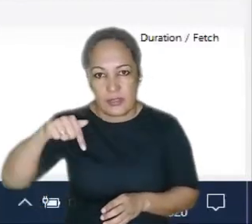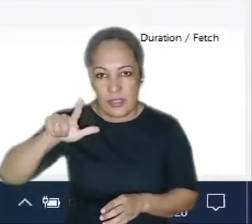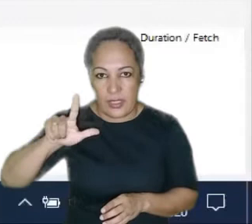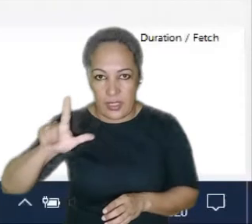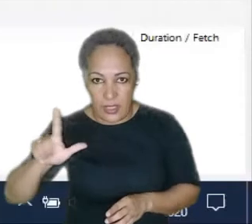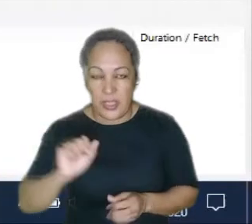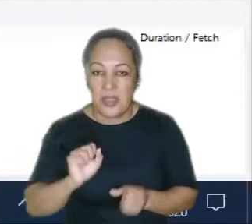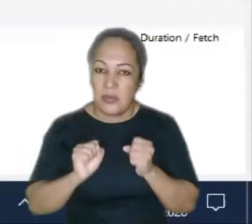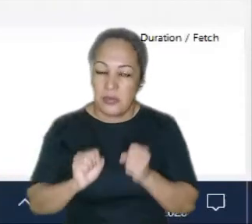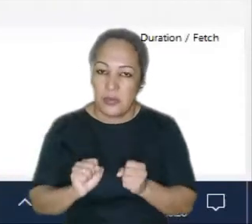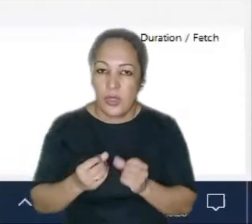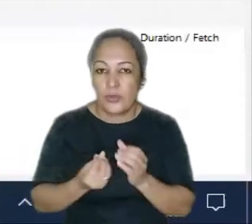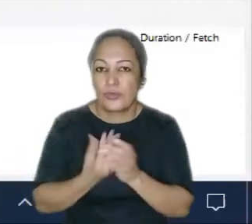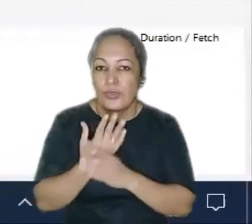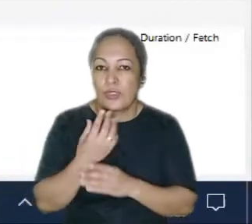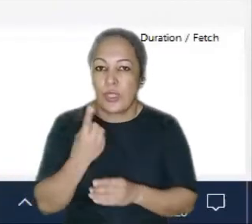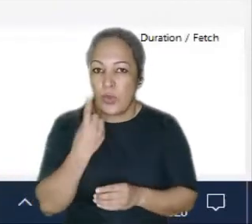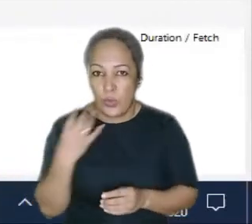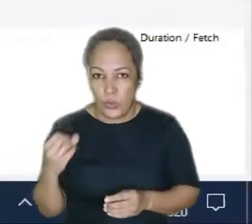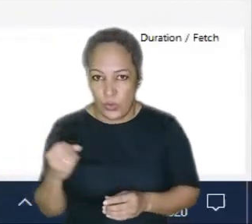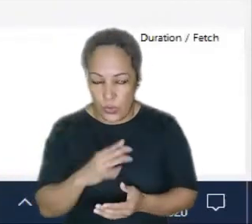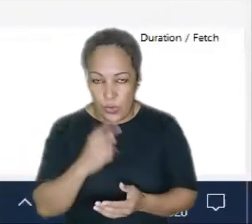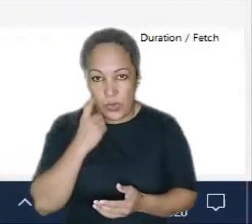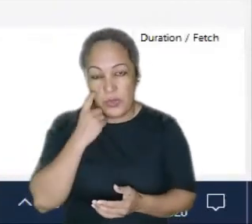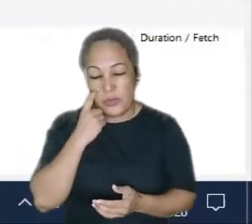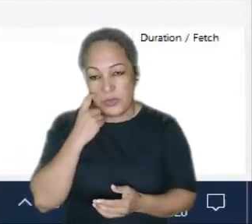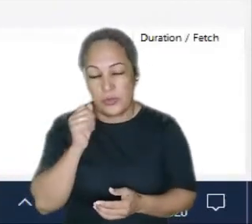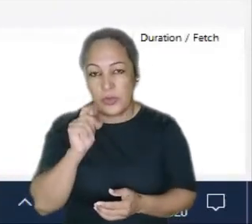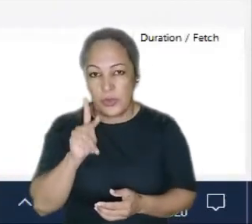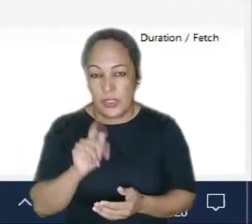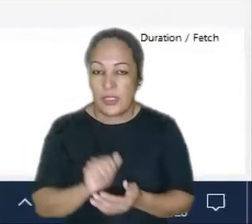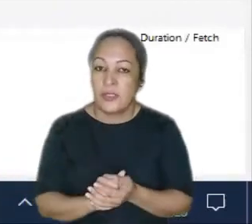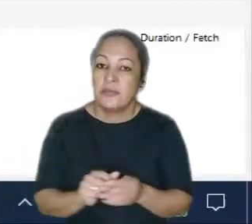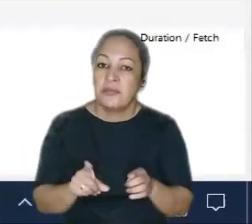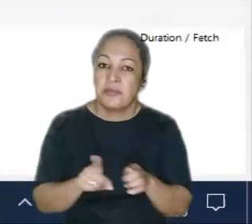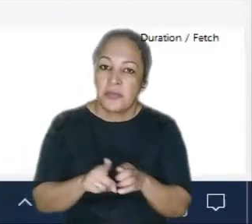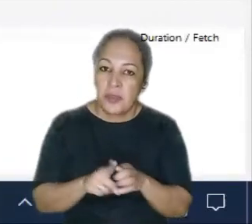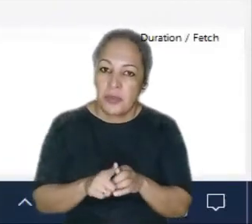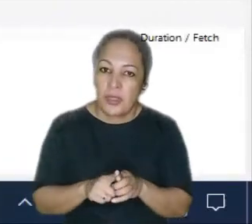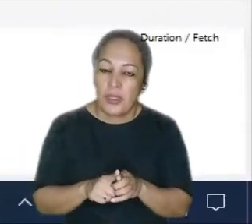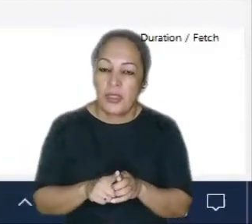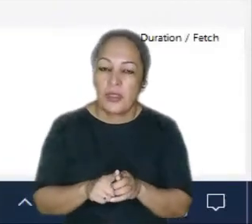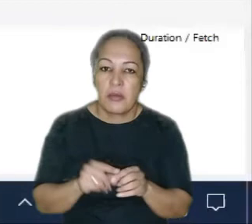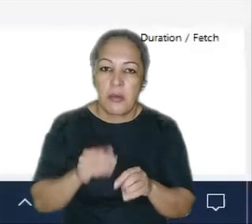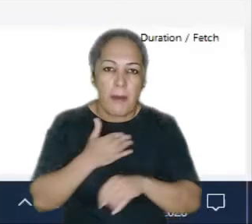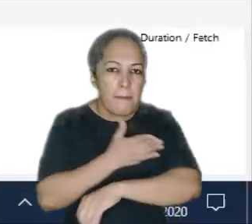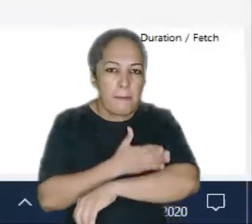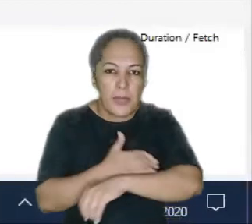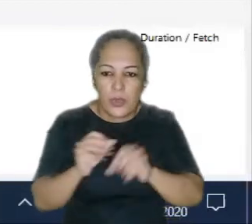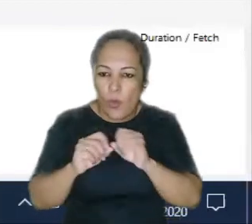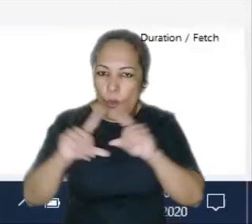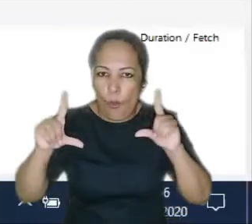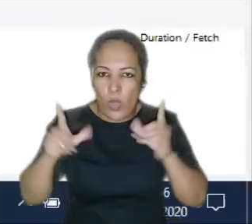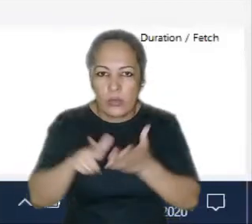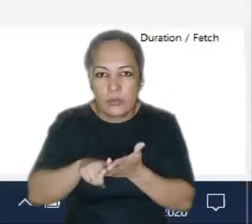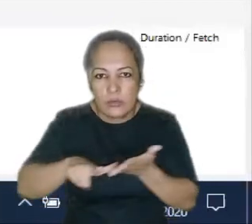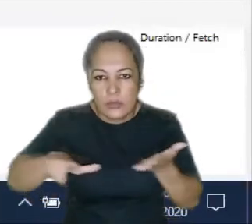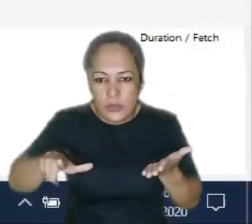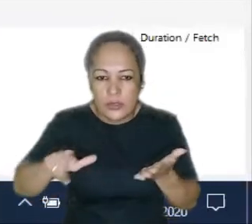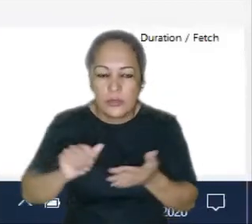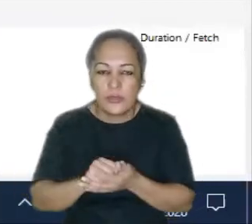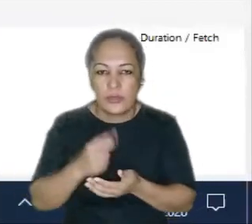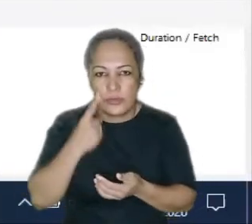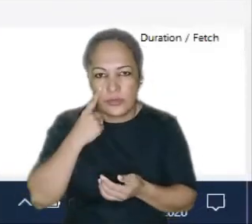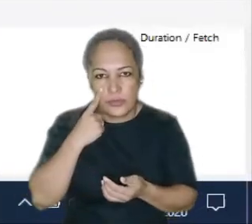chamamos ele de script, tá bom? Então eu posso criar um novo script em branco, olha só, maisinho, então tá aqui um script todo em branco, tá vendo?